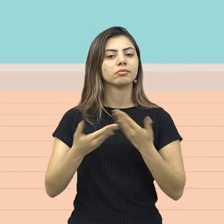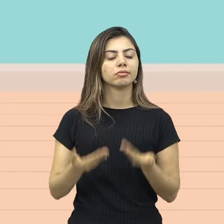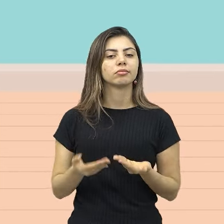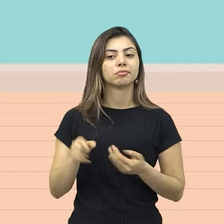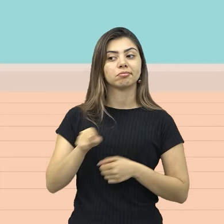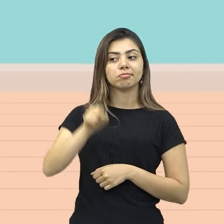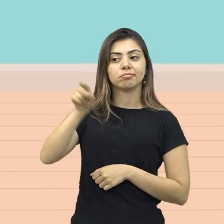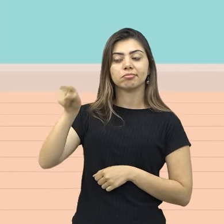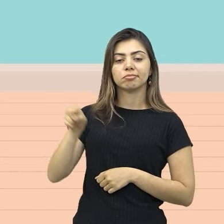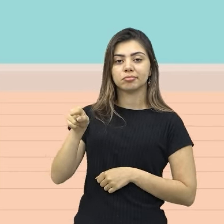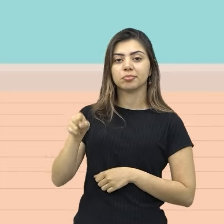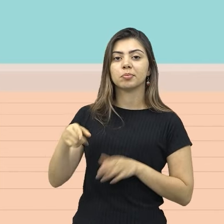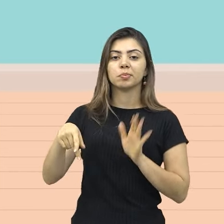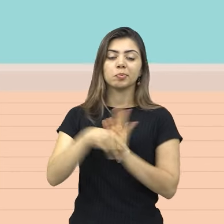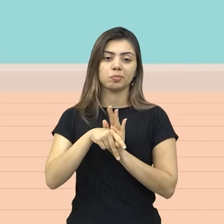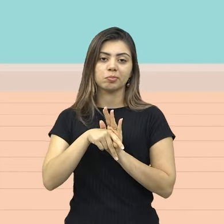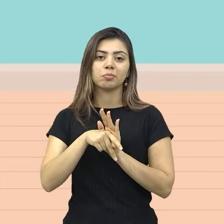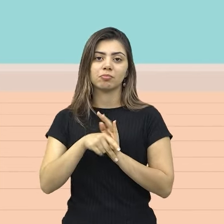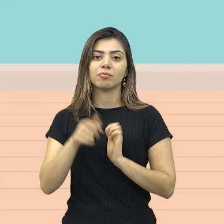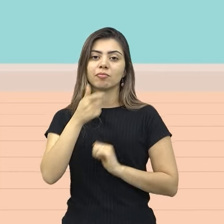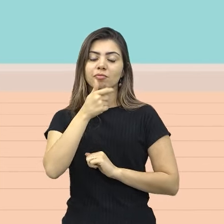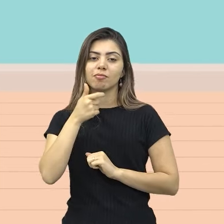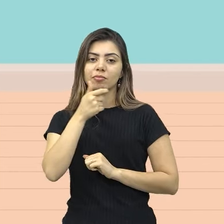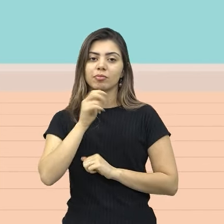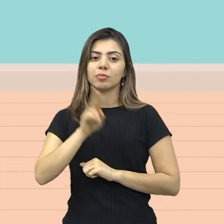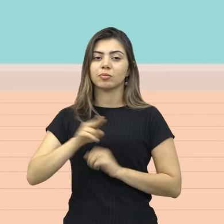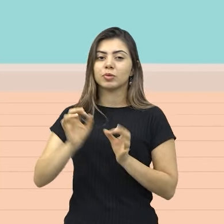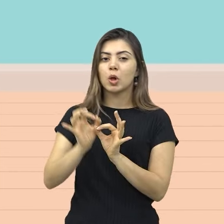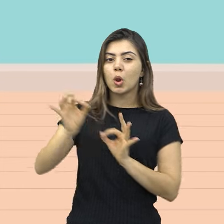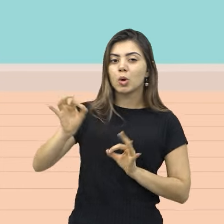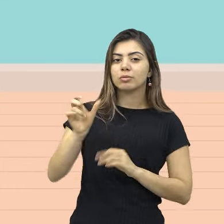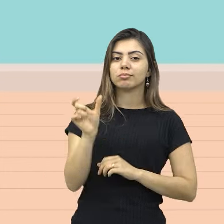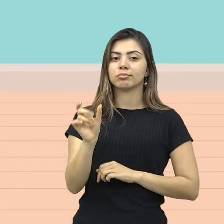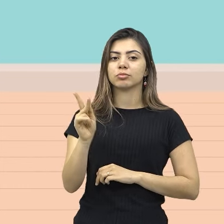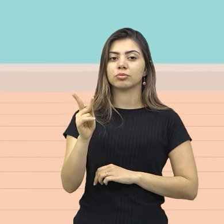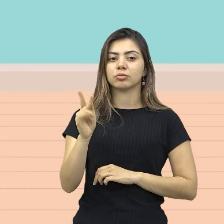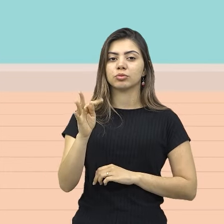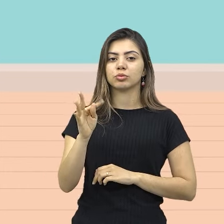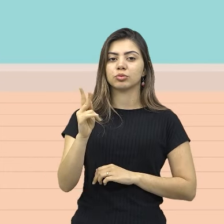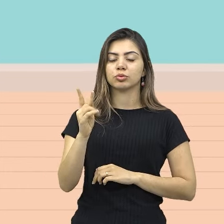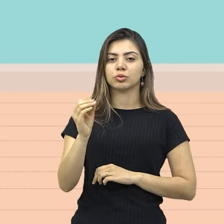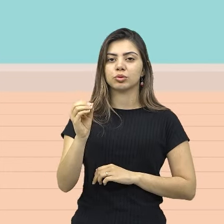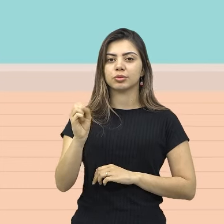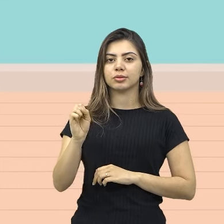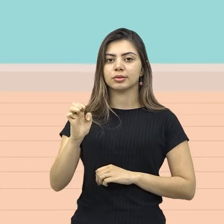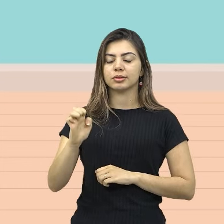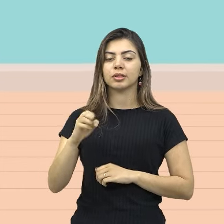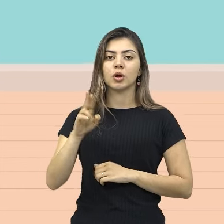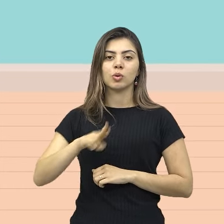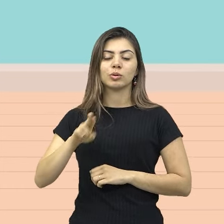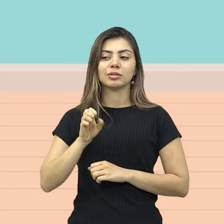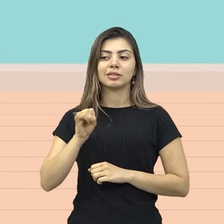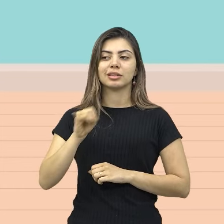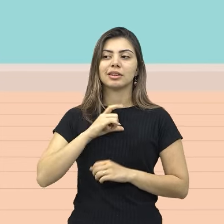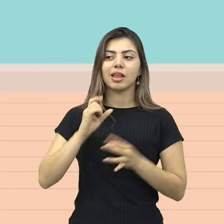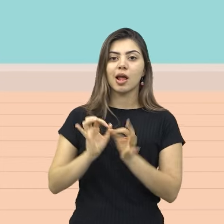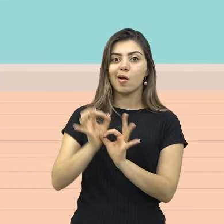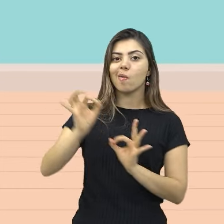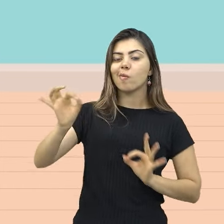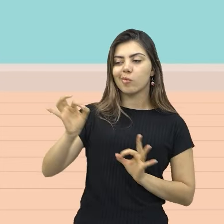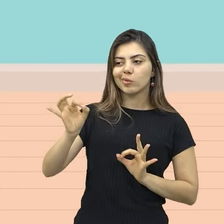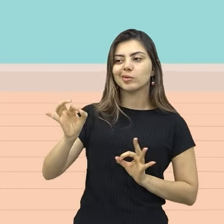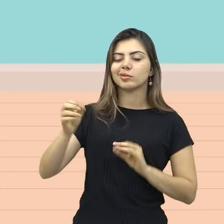aquelas, em inglês é a palavra those. Those. Quando é que eu vou utilizar? Quando está longe, quando está